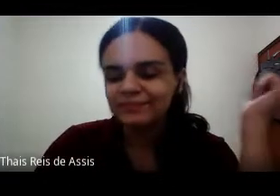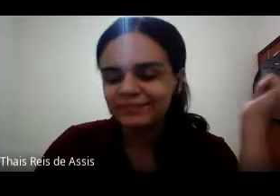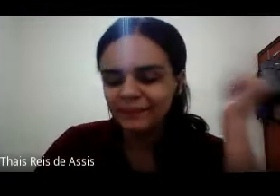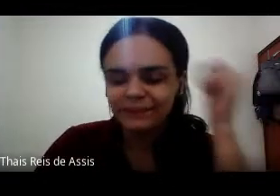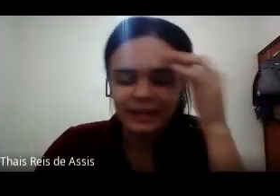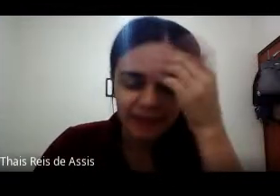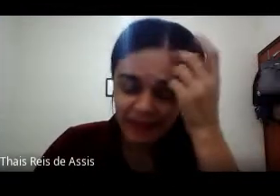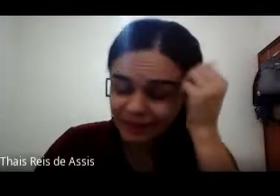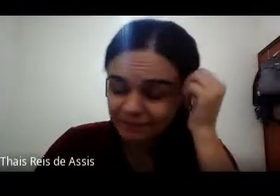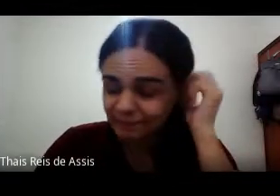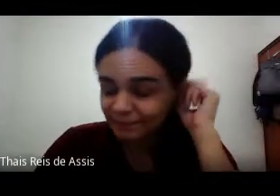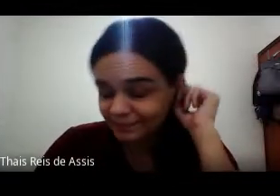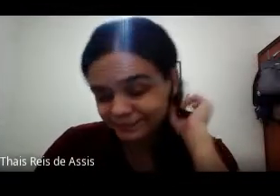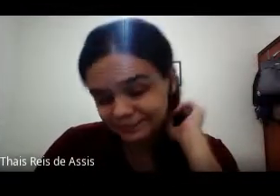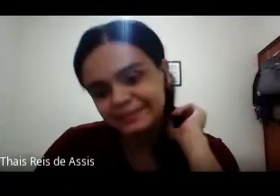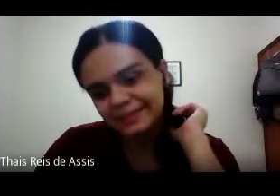Né? Então,